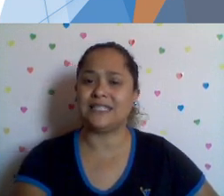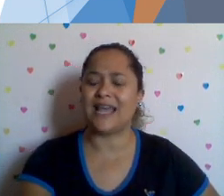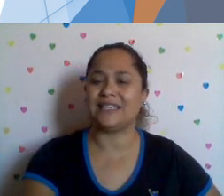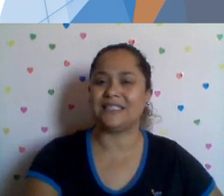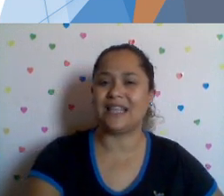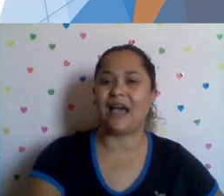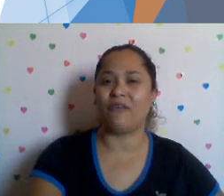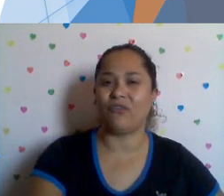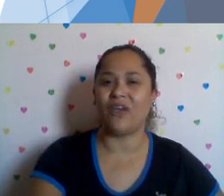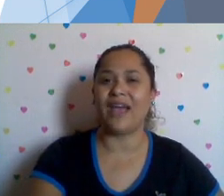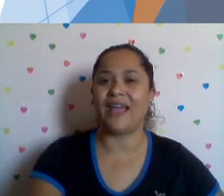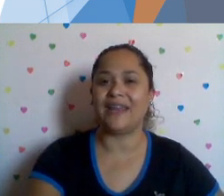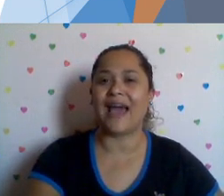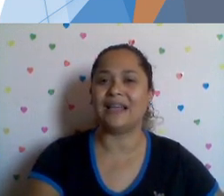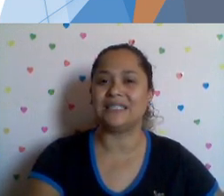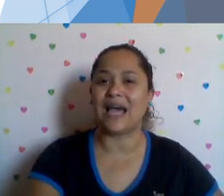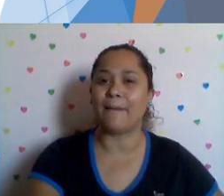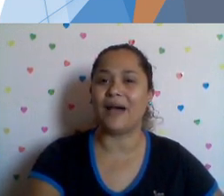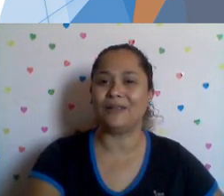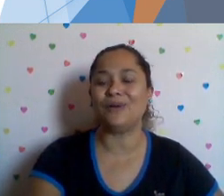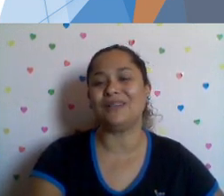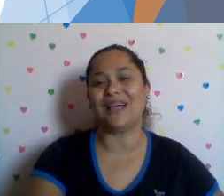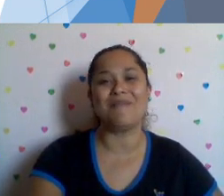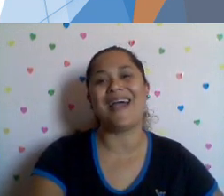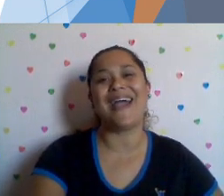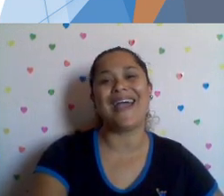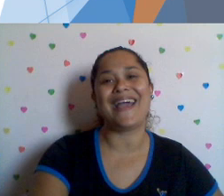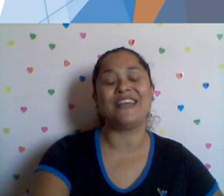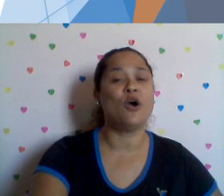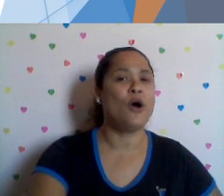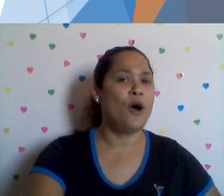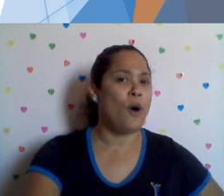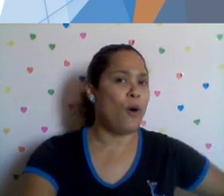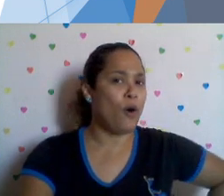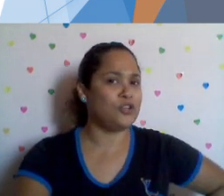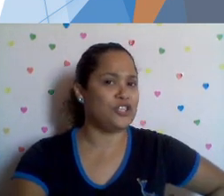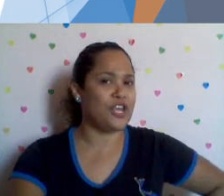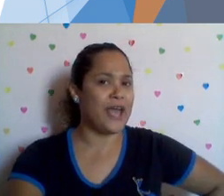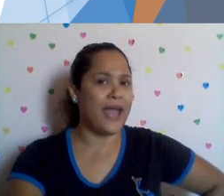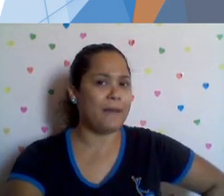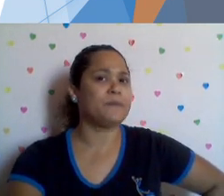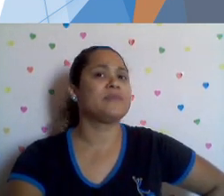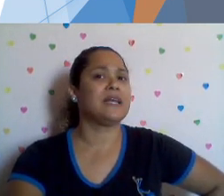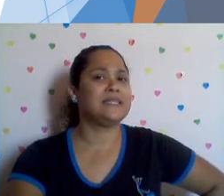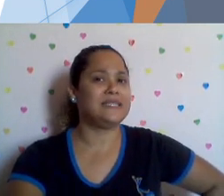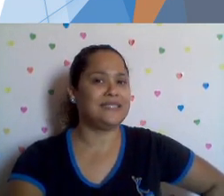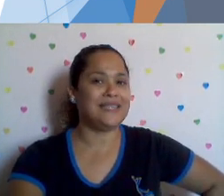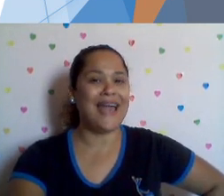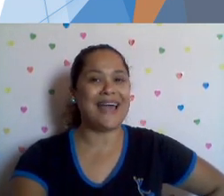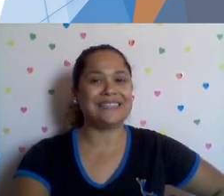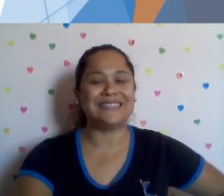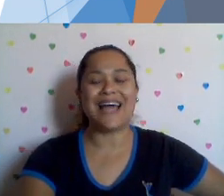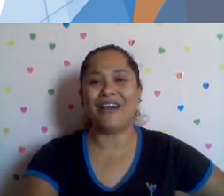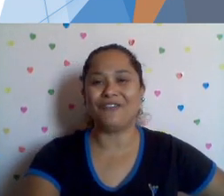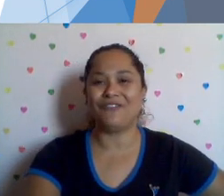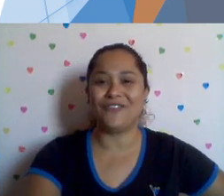quinta-feira, sexta-feira e sábado também. Hoje é